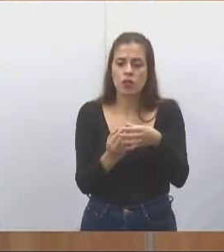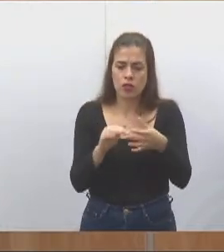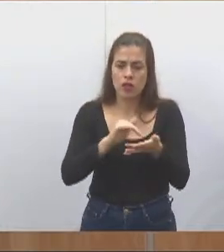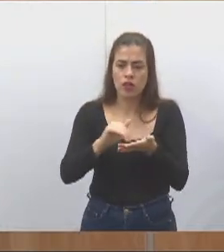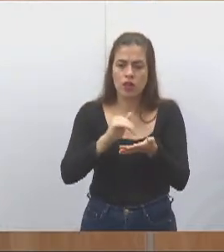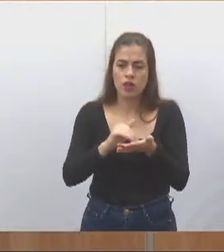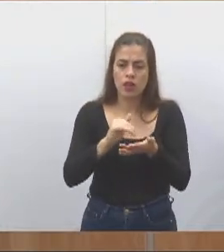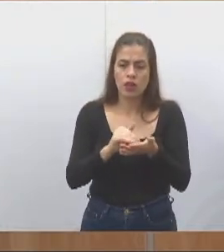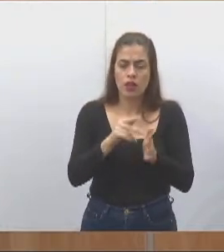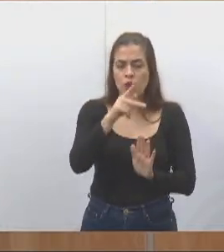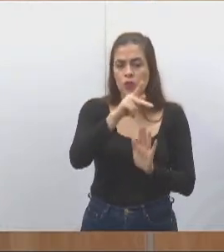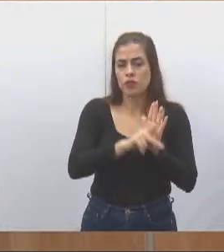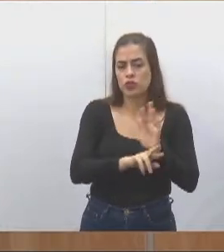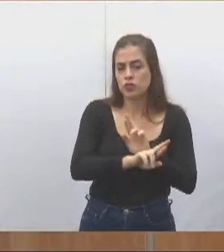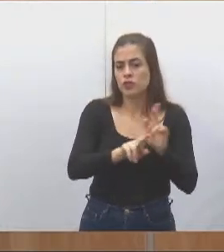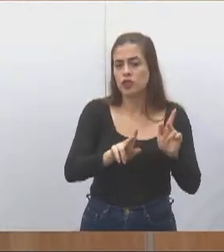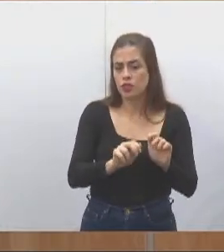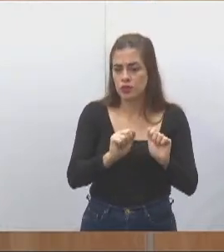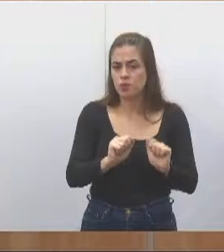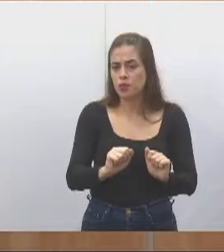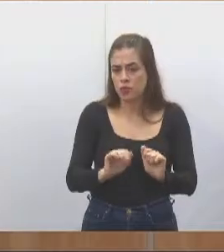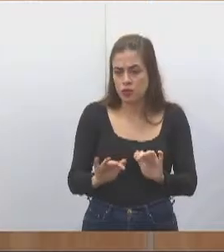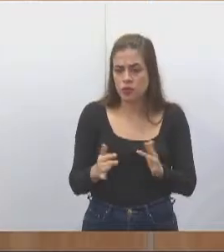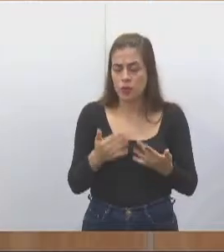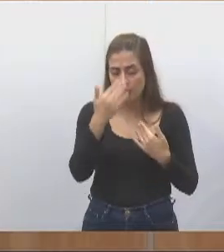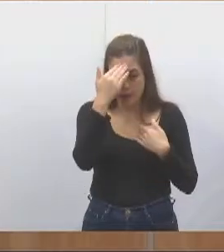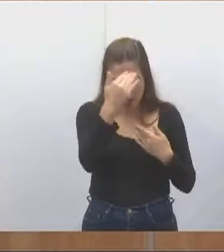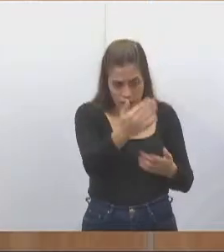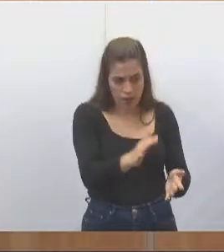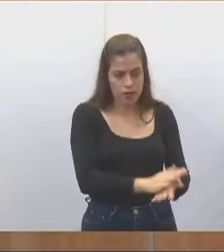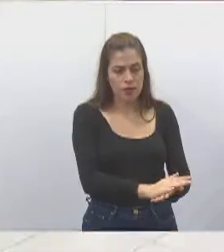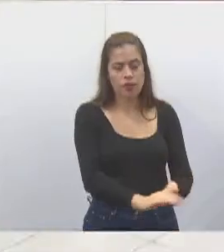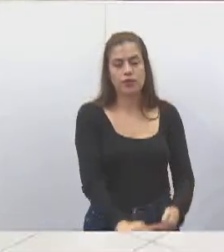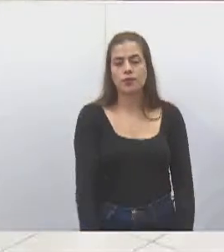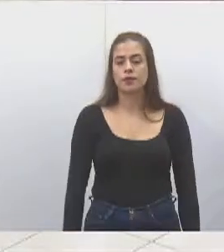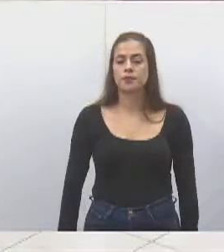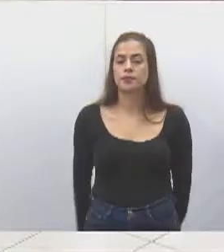conforme a possibilidade. Obrigada. Imagina.